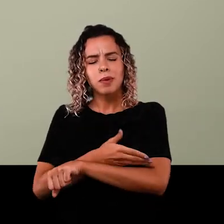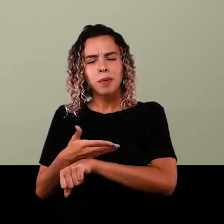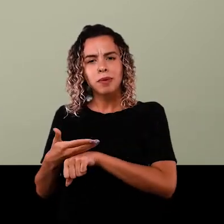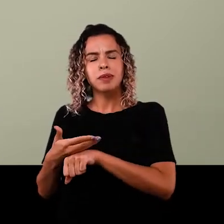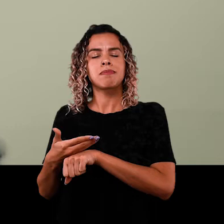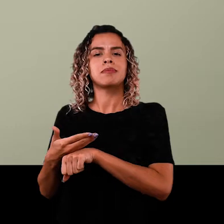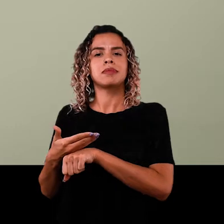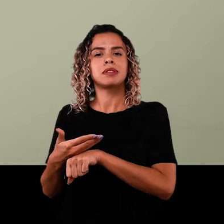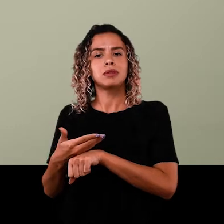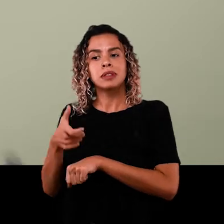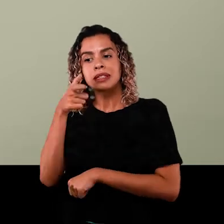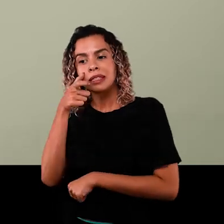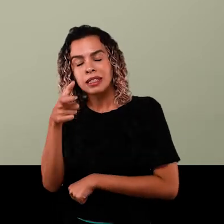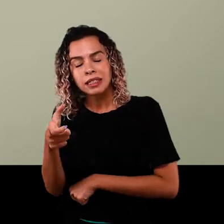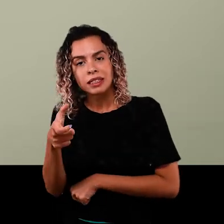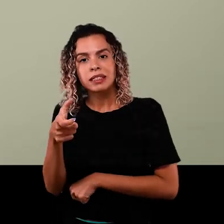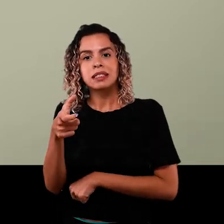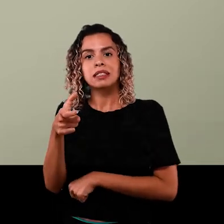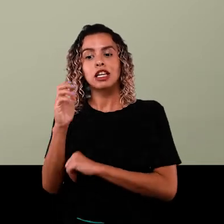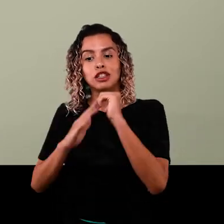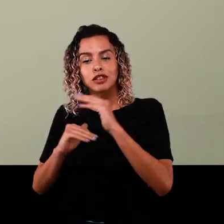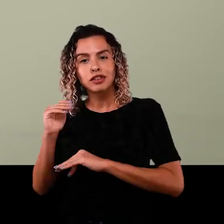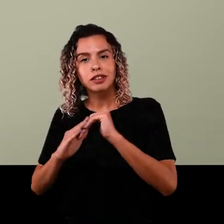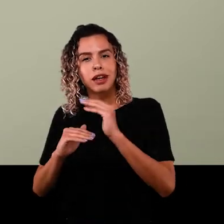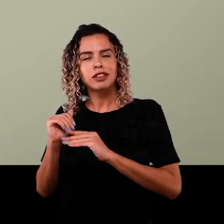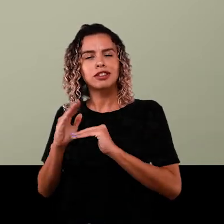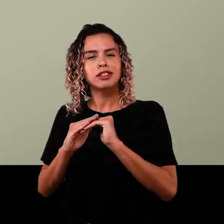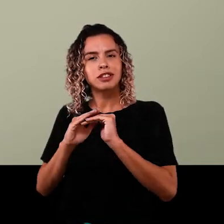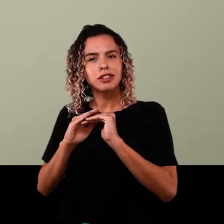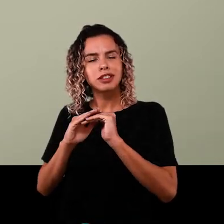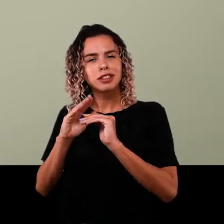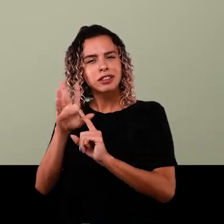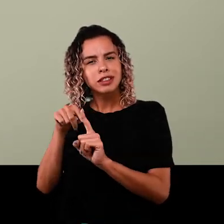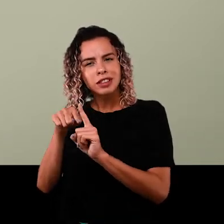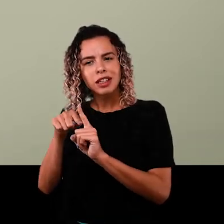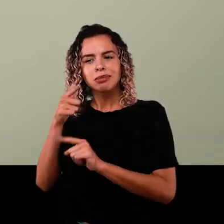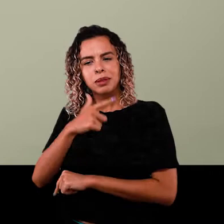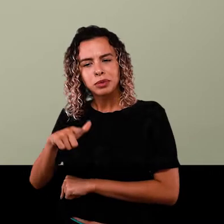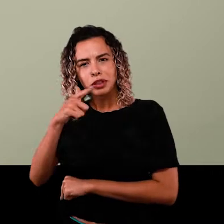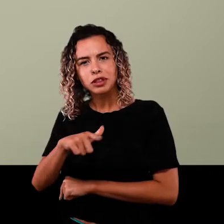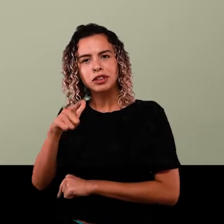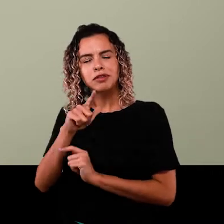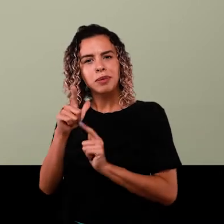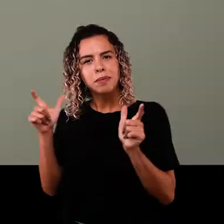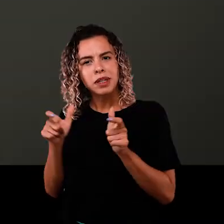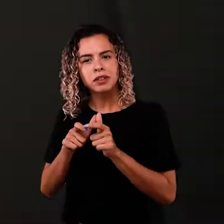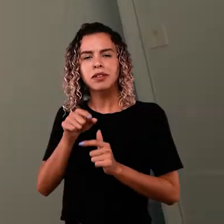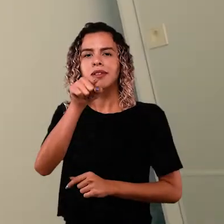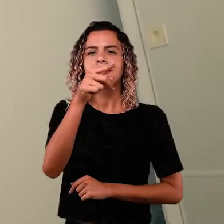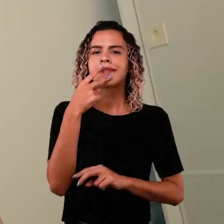apresenta padrões de comportamentos, interesses e atividades restritos, estereotipados e repetitivos,